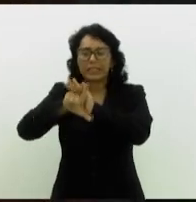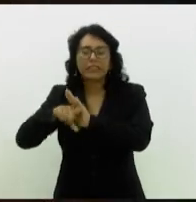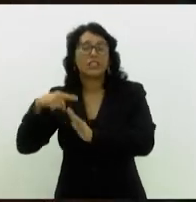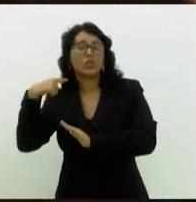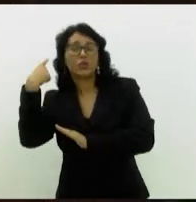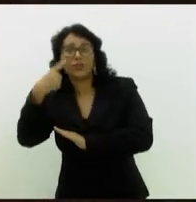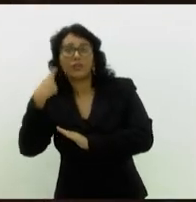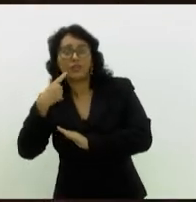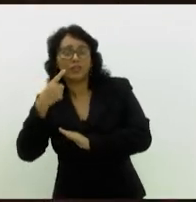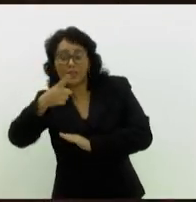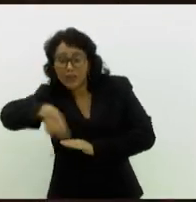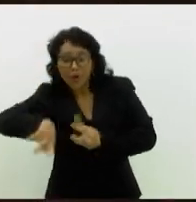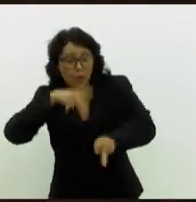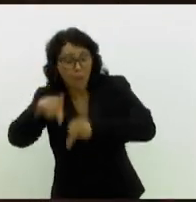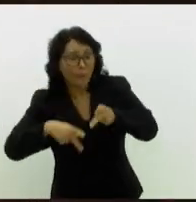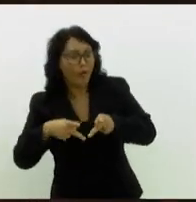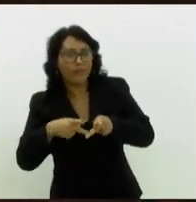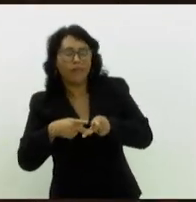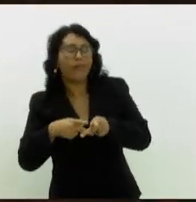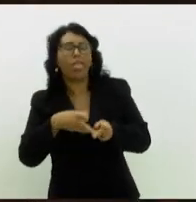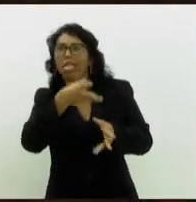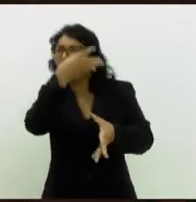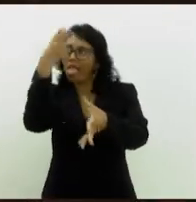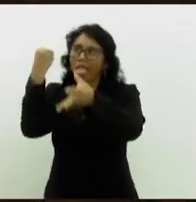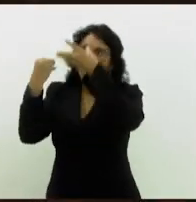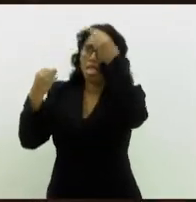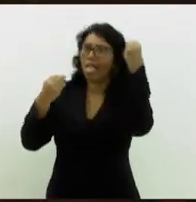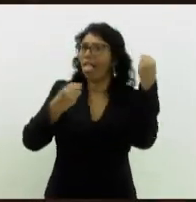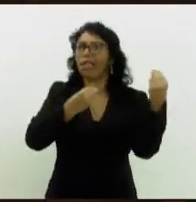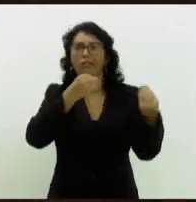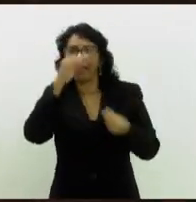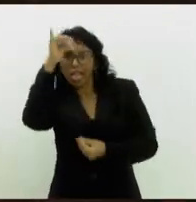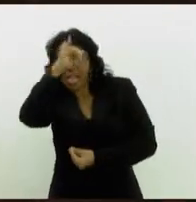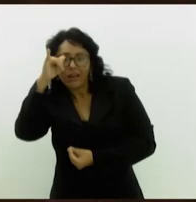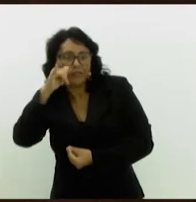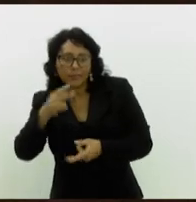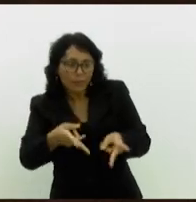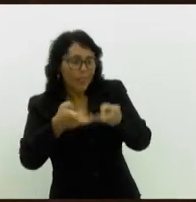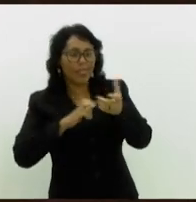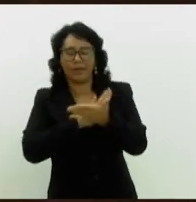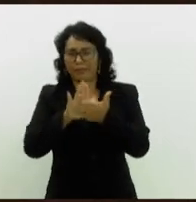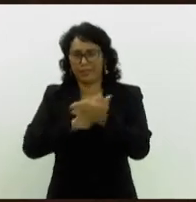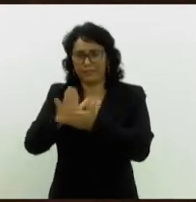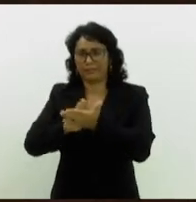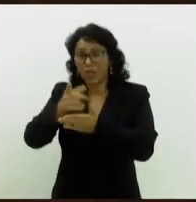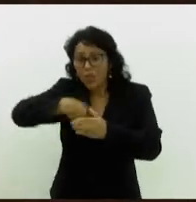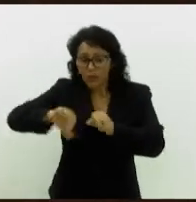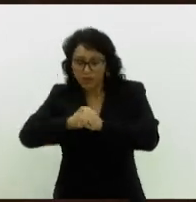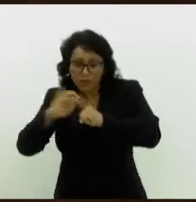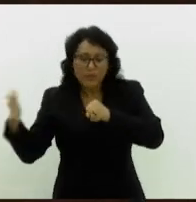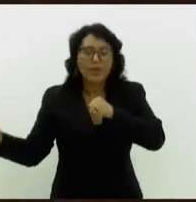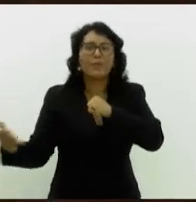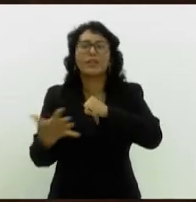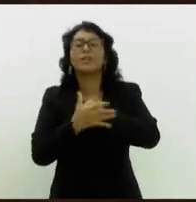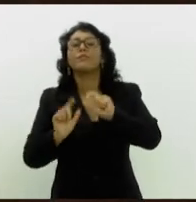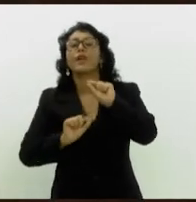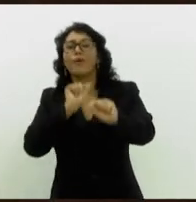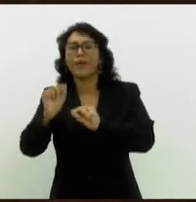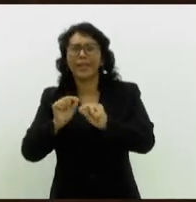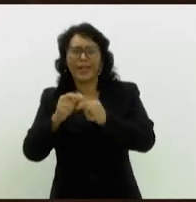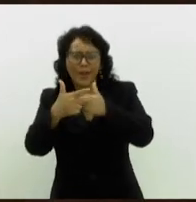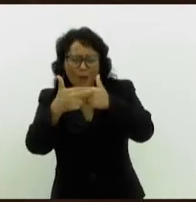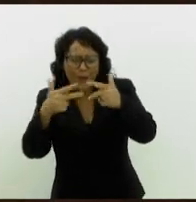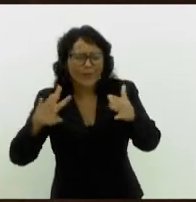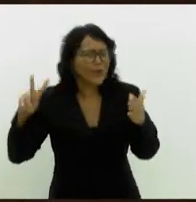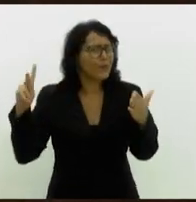distinguir o que que é mentira e o que que é verdade e na pandemia a gente viu Absurdos né sendo propagados como